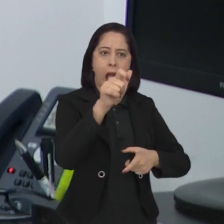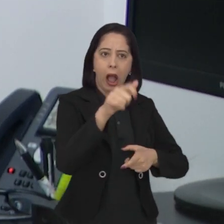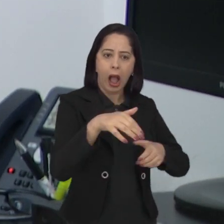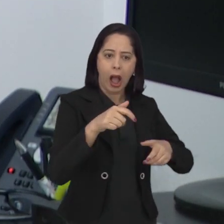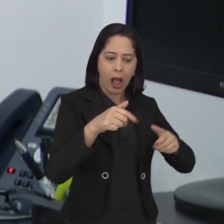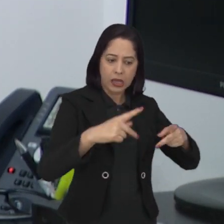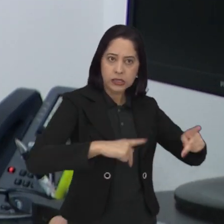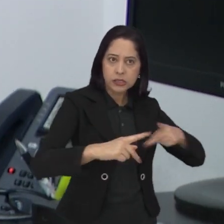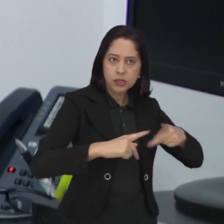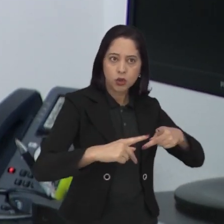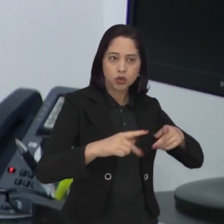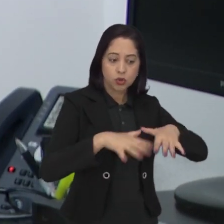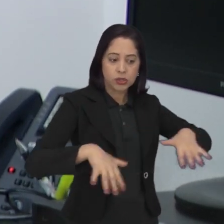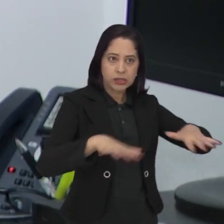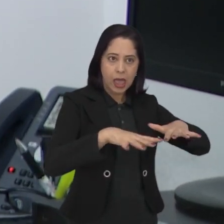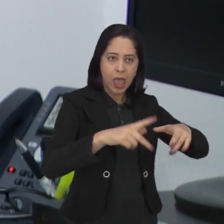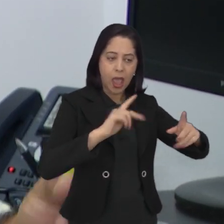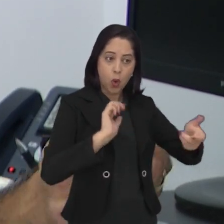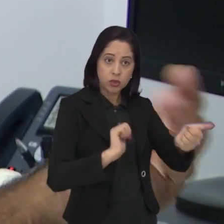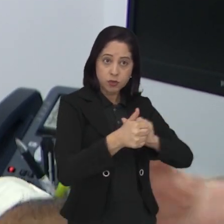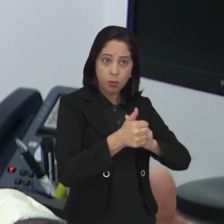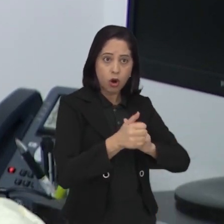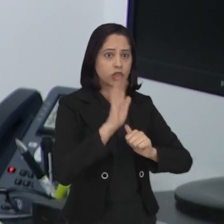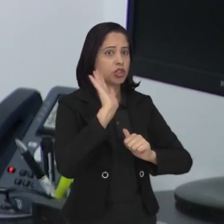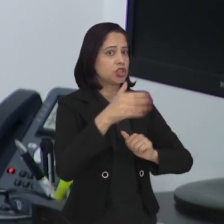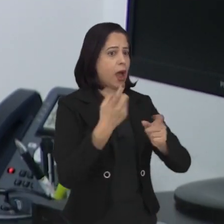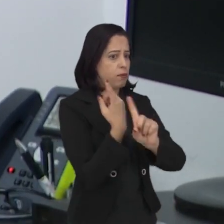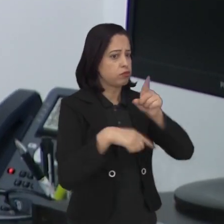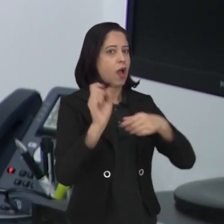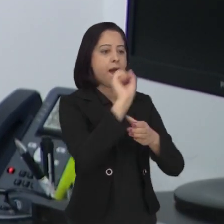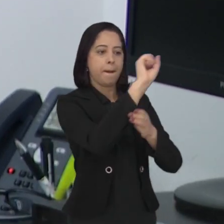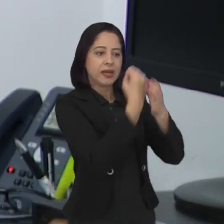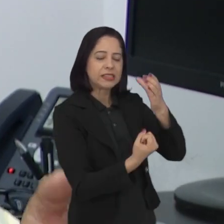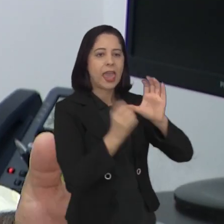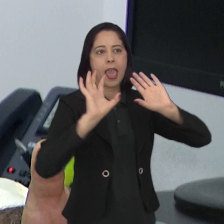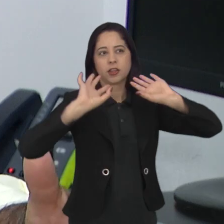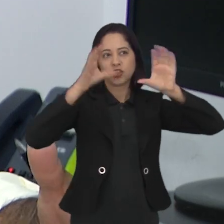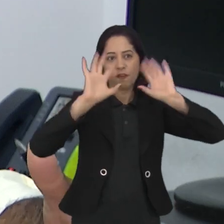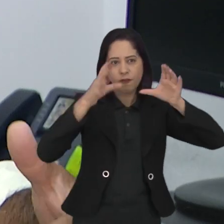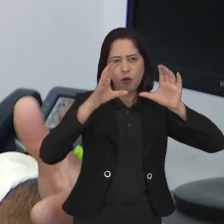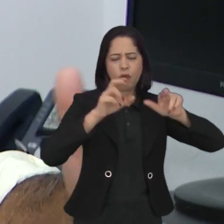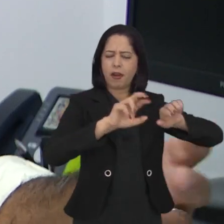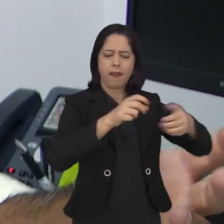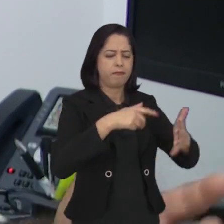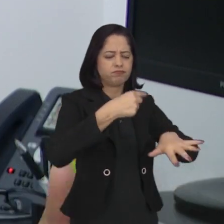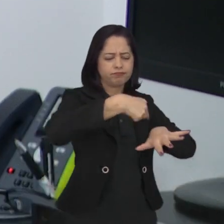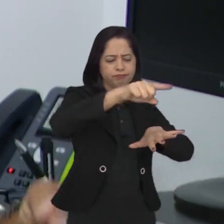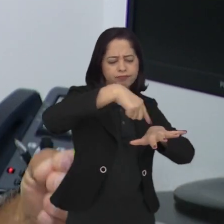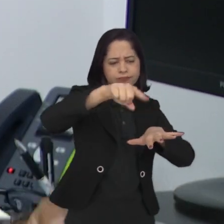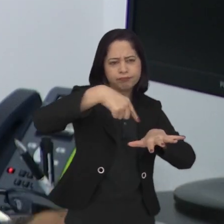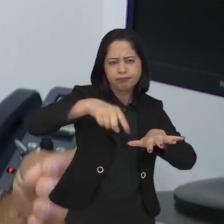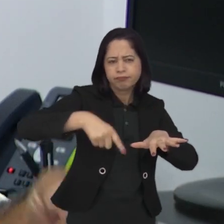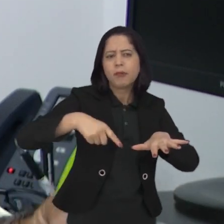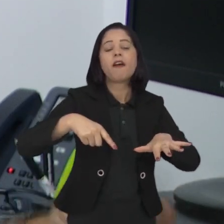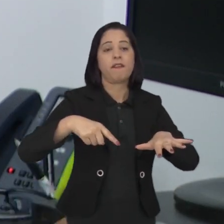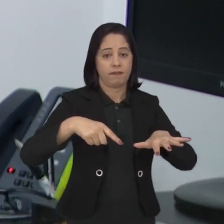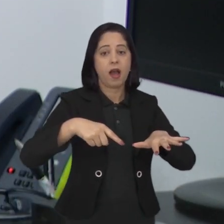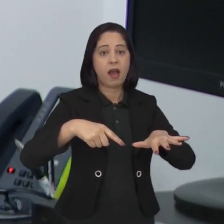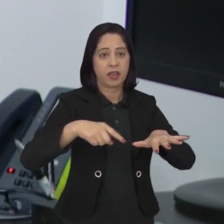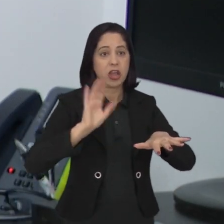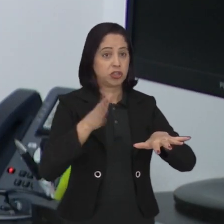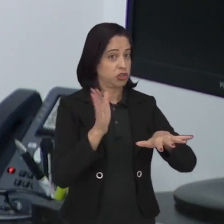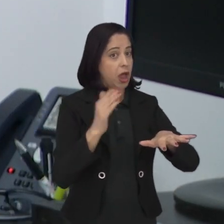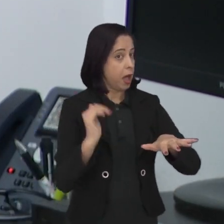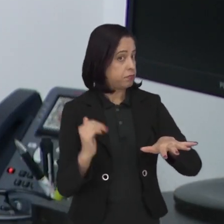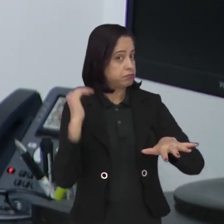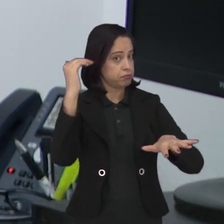cidade os grandes esportes. Então nós temos hoje o basquete, temos o vôlei e outras modalidades esportivas muito bem